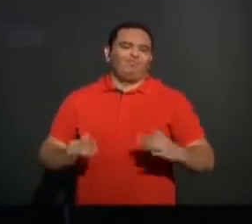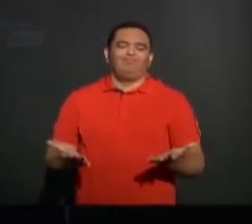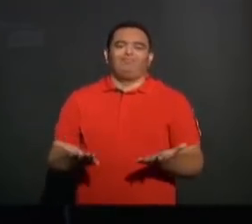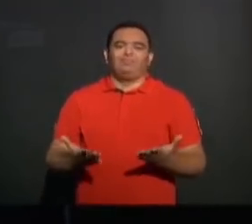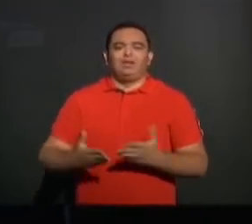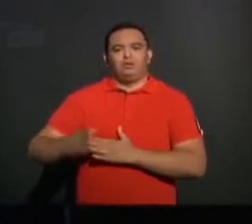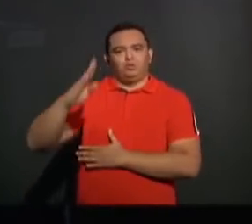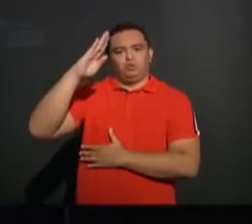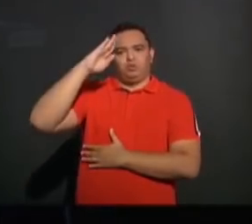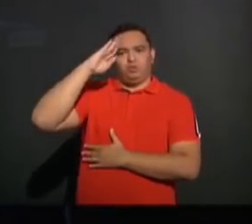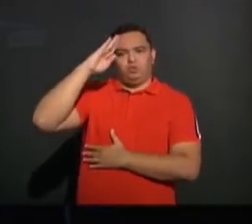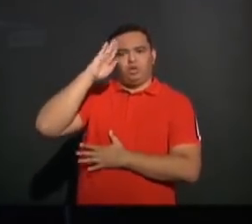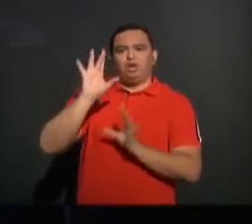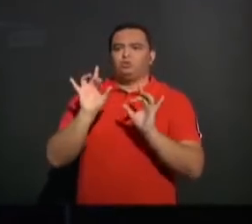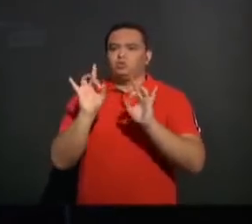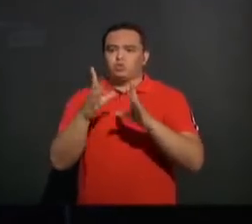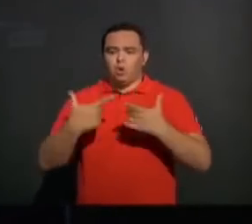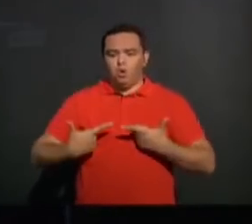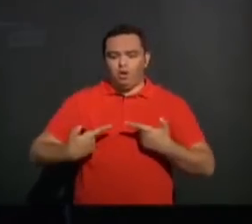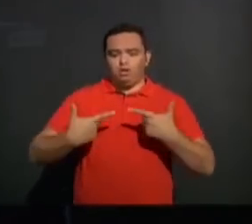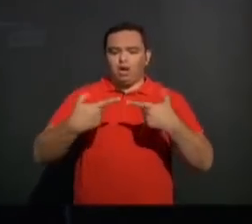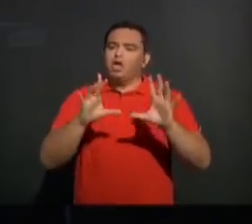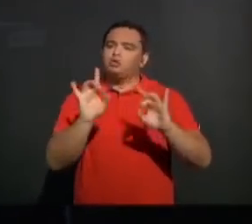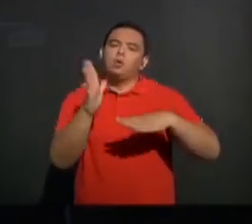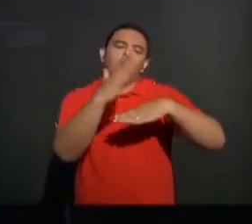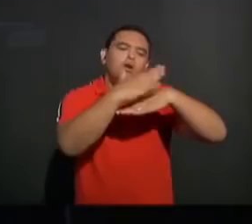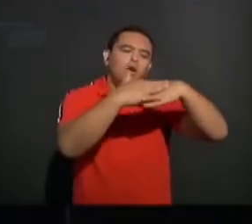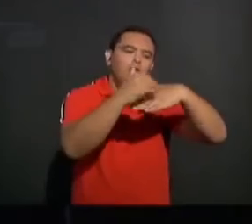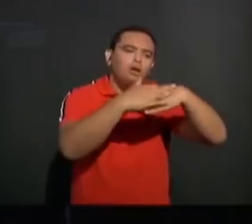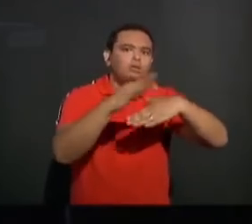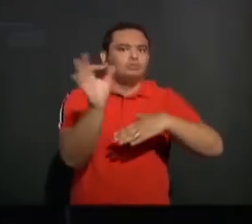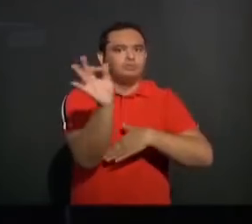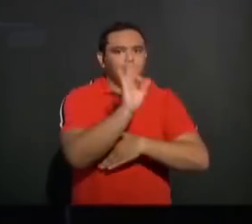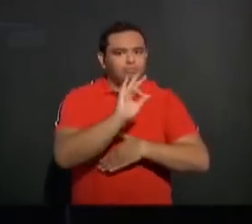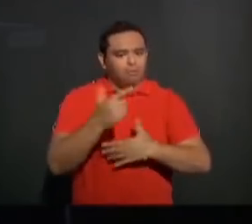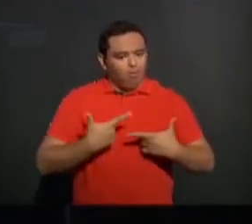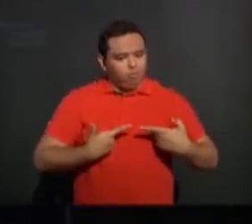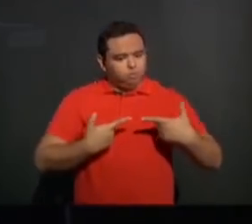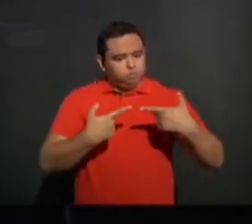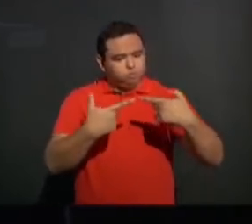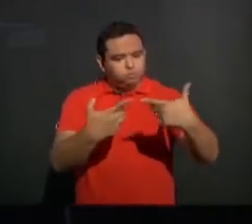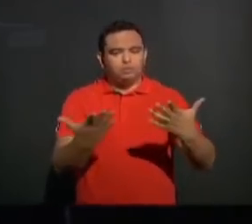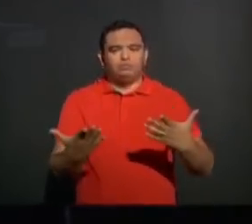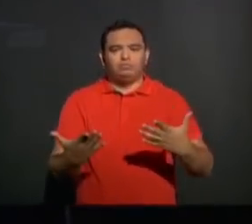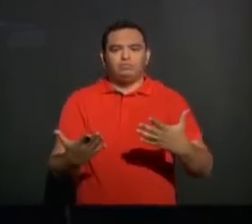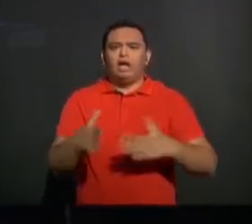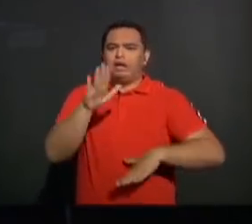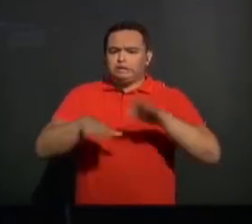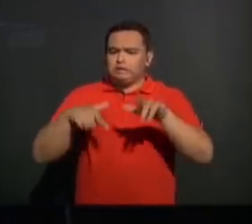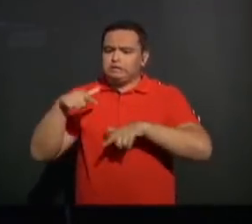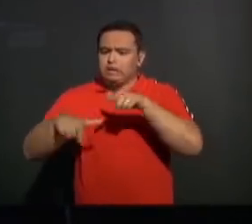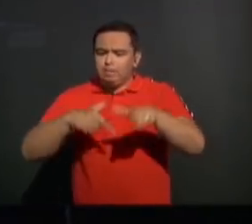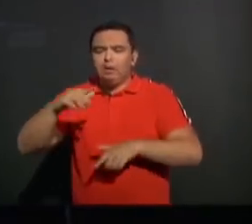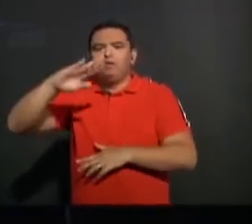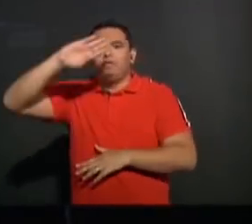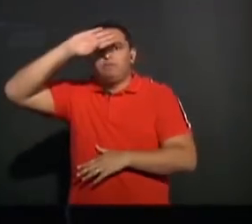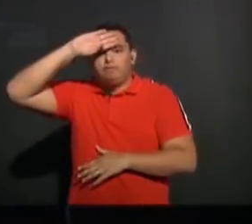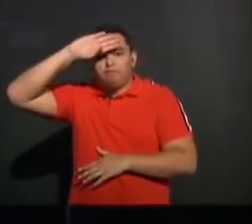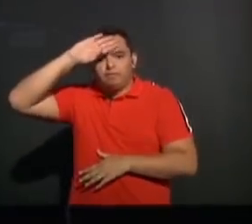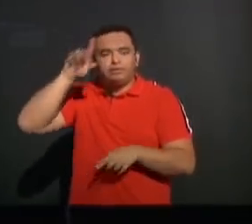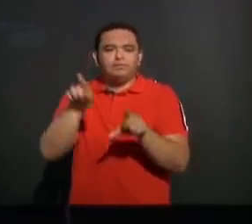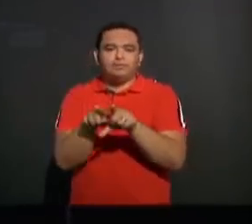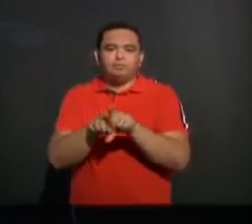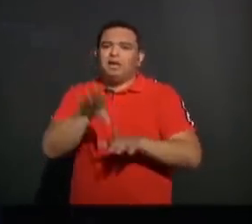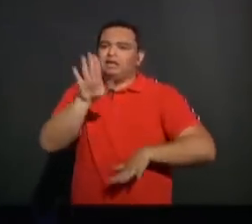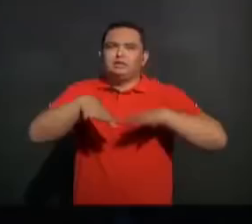Soldado não existe para entrar na guerra para fazer carinho. Soldado prega com febre. Soldado vem